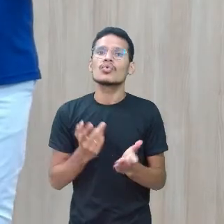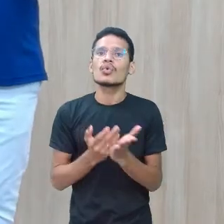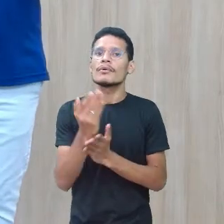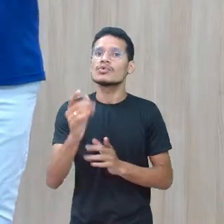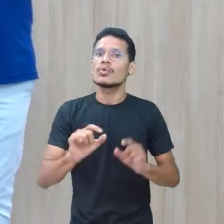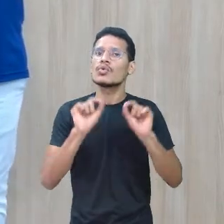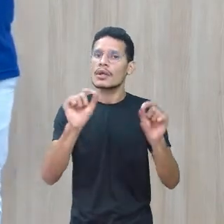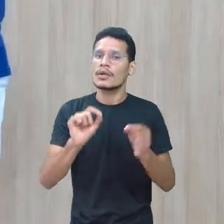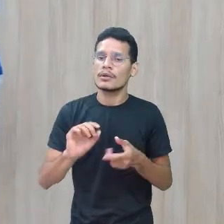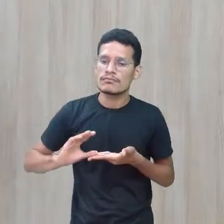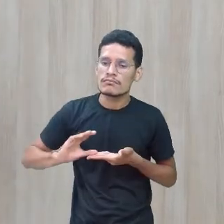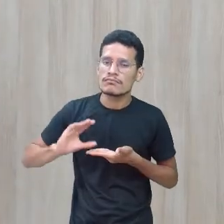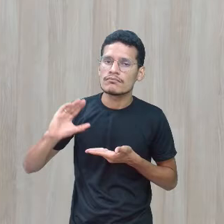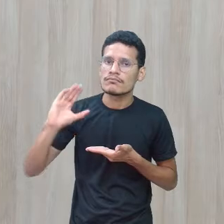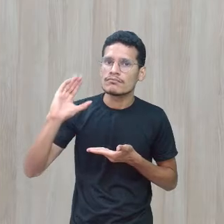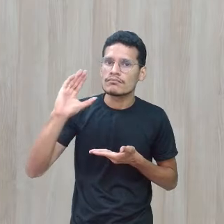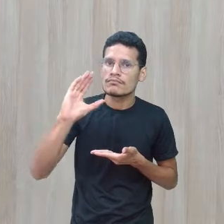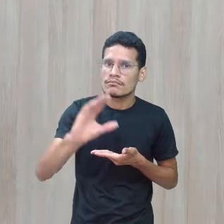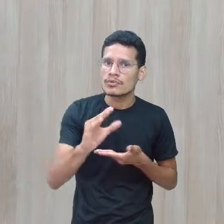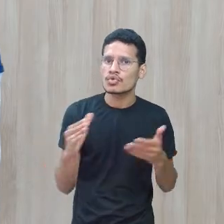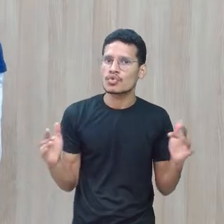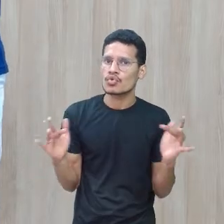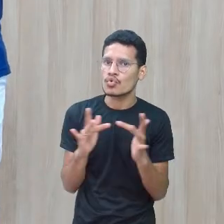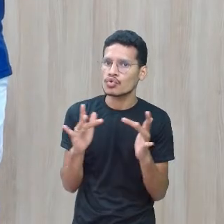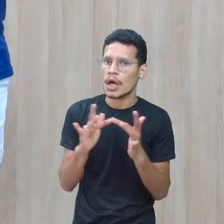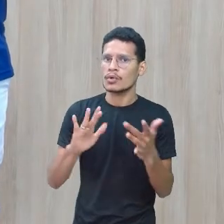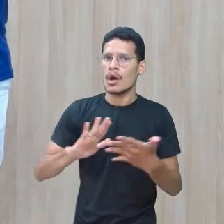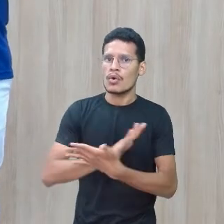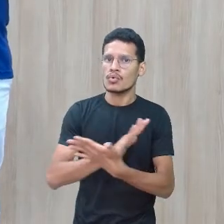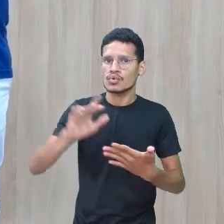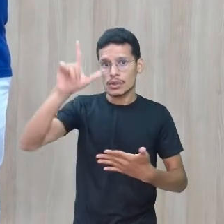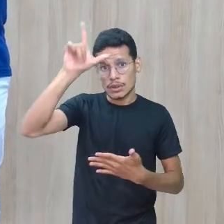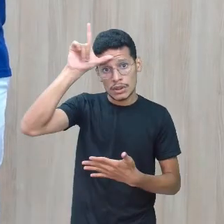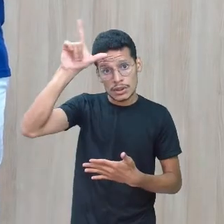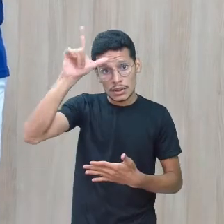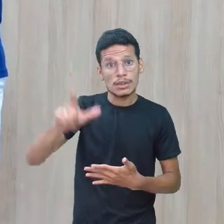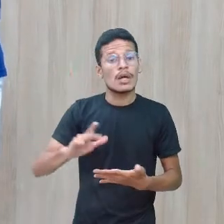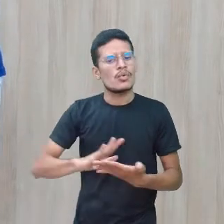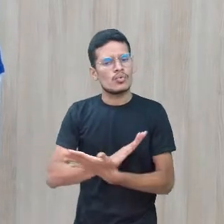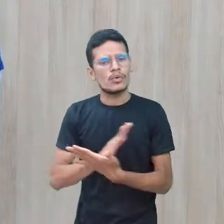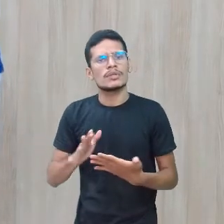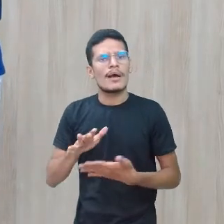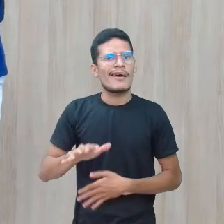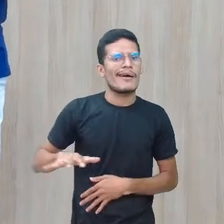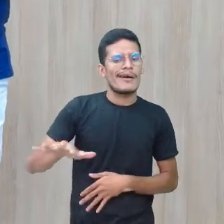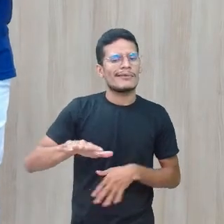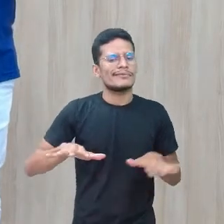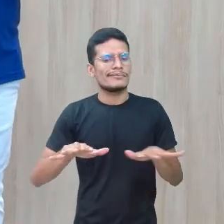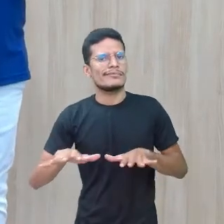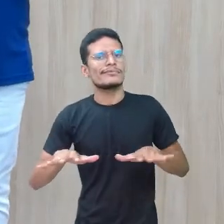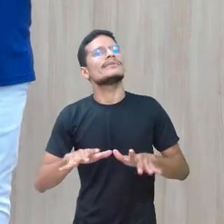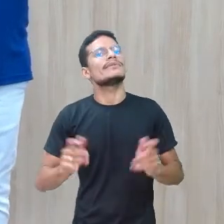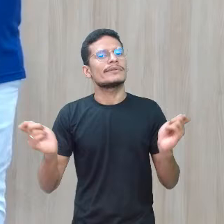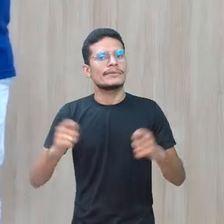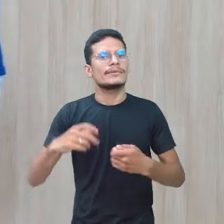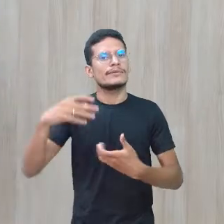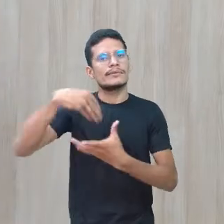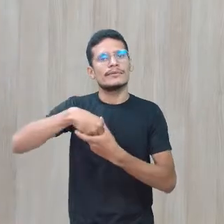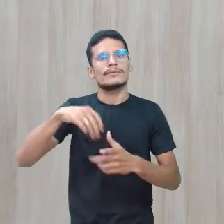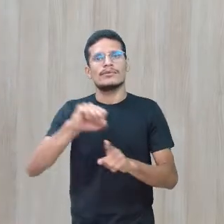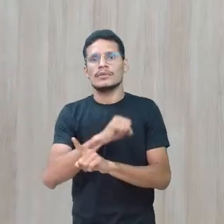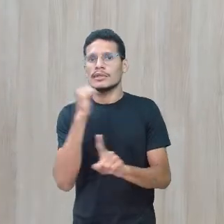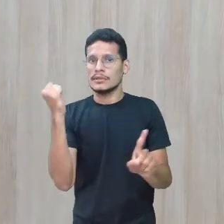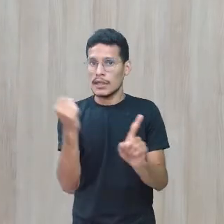a financiar ou se aproximar de alguns líderes e alguns setores mais conservadores da sociedade,